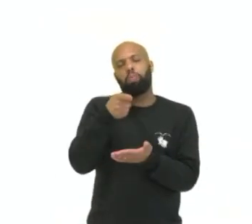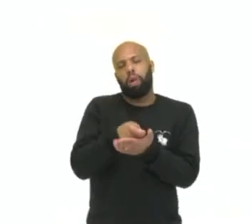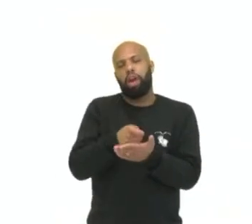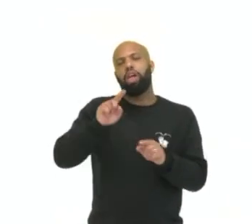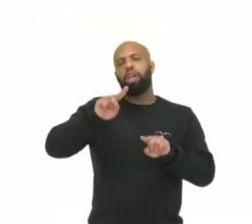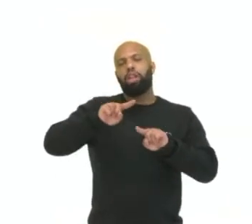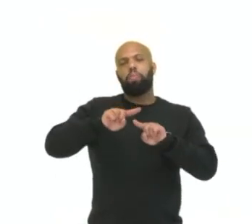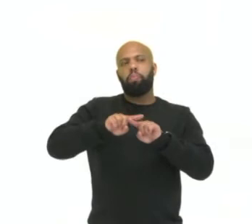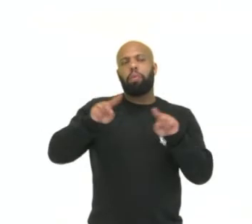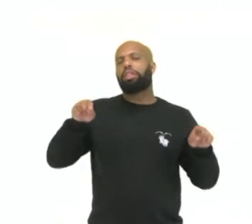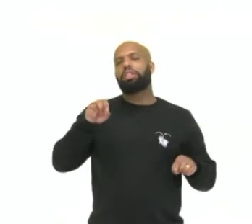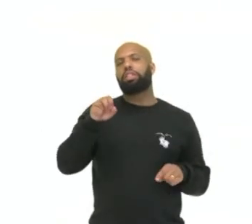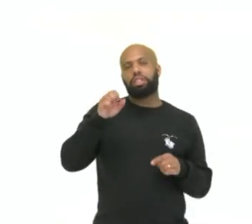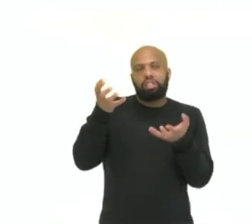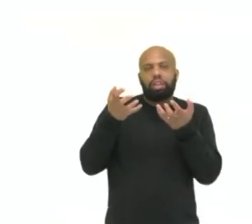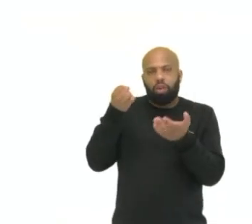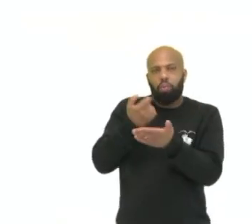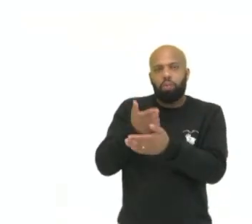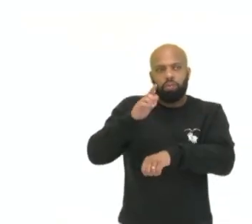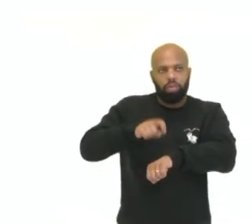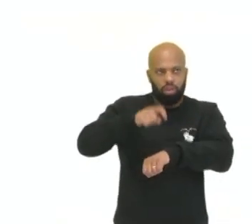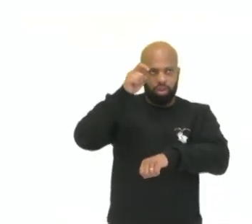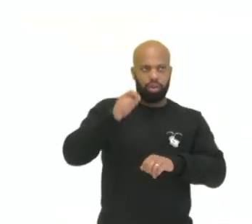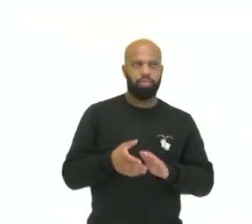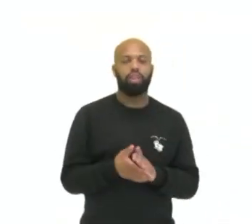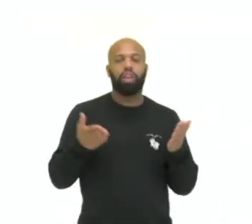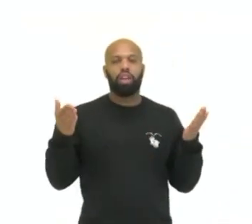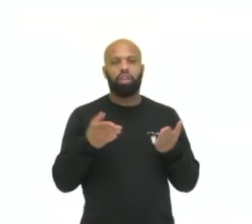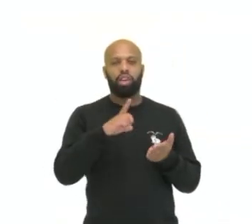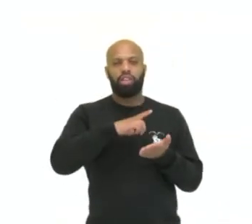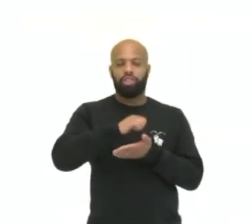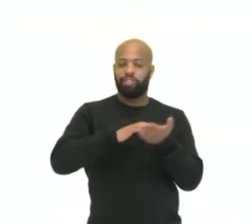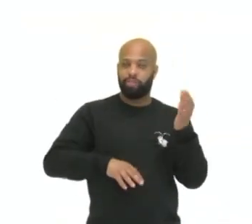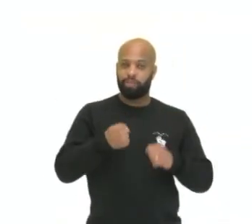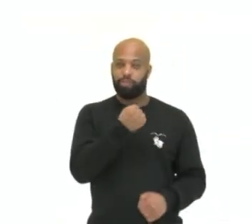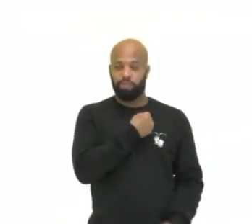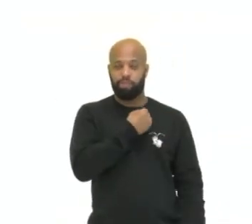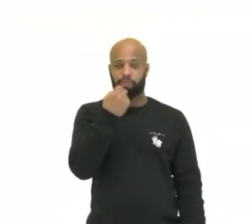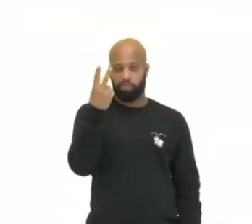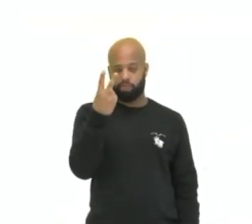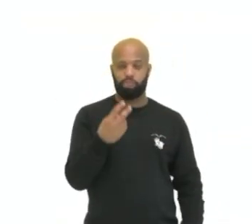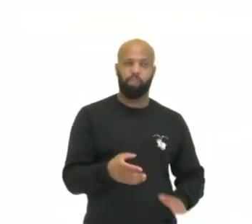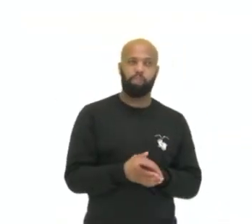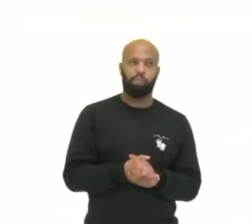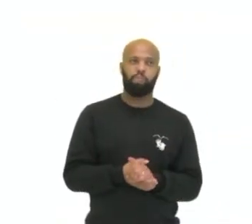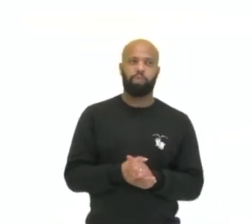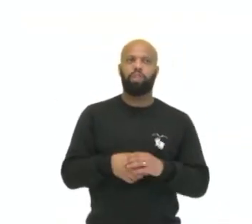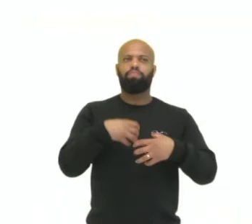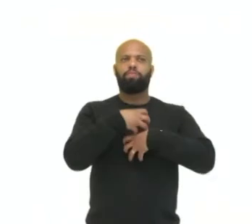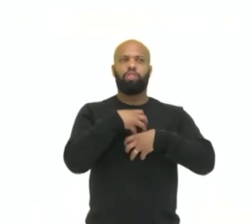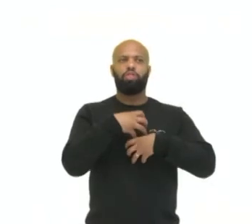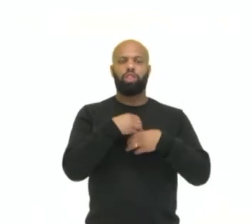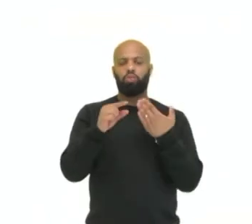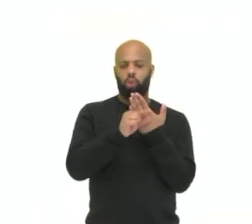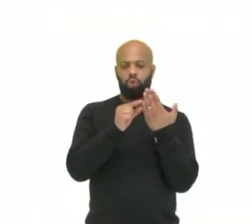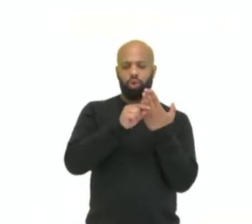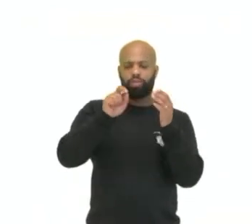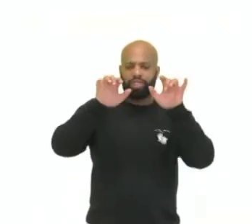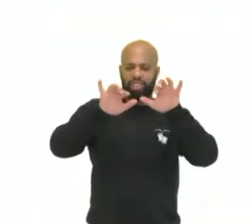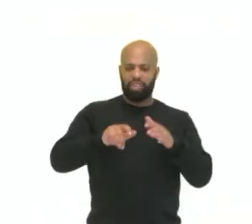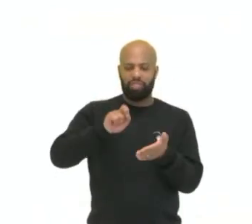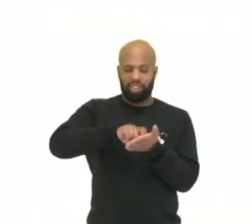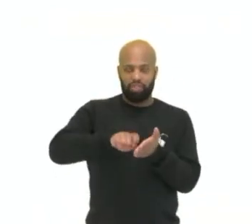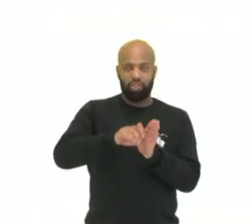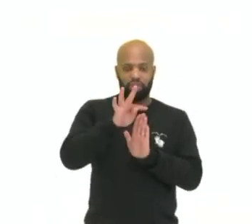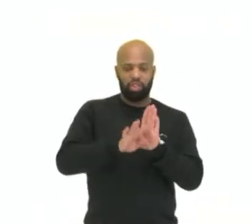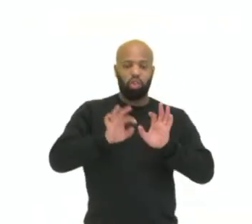determinado produto ou determinado serviço. Então, vamos para a nossa segunda atividade agora, De que maneira o autor da reportagem